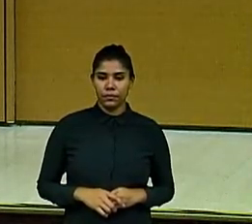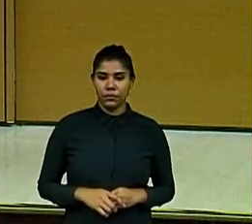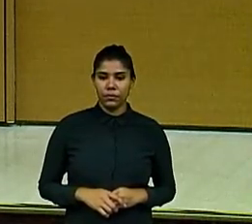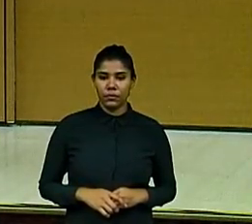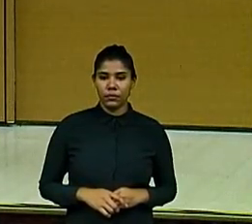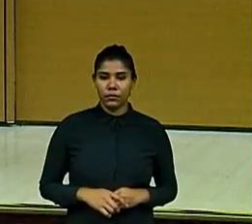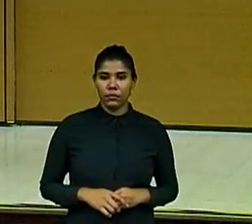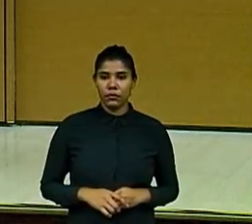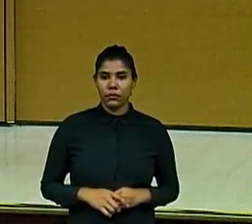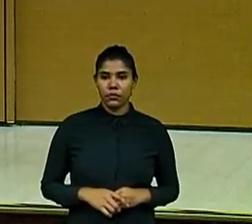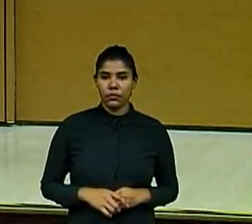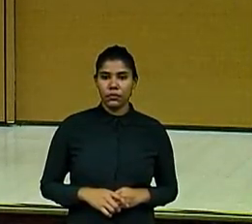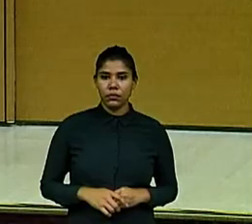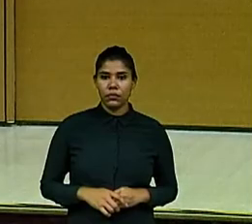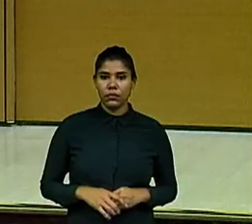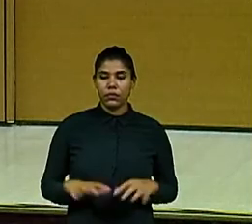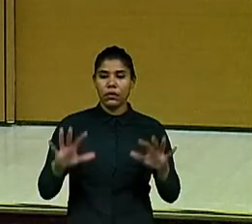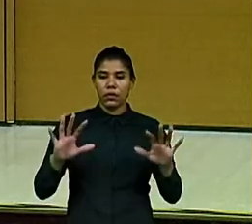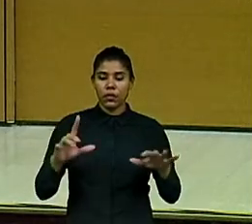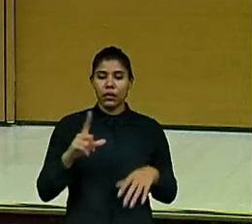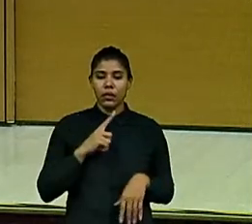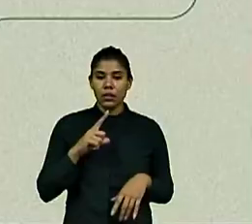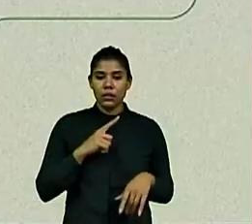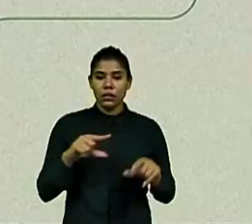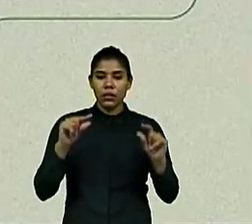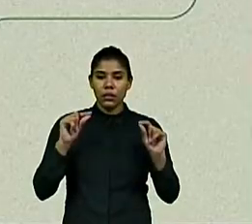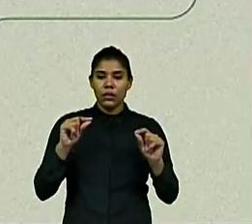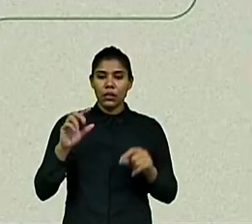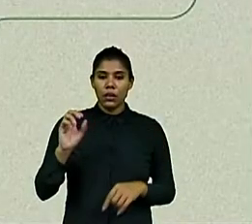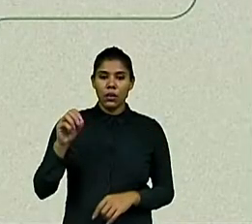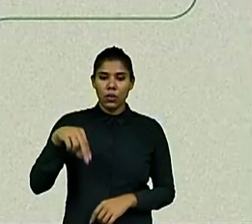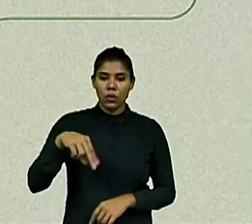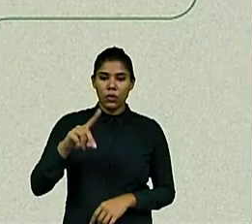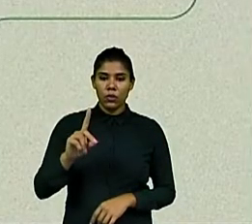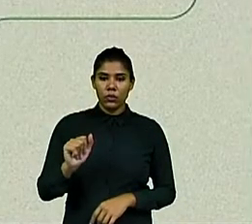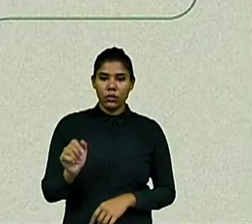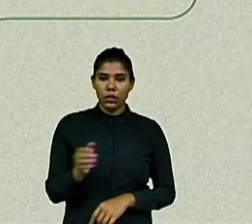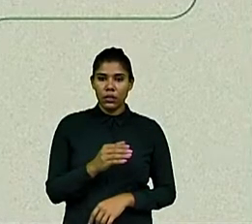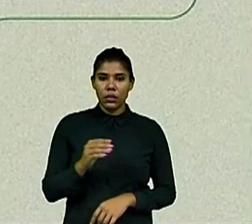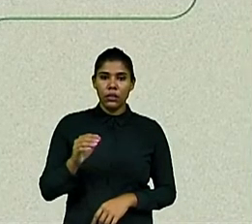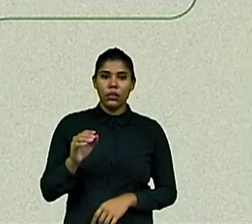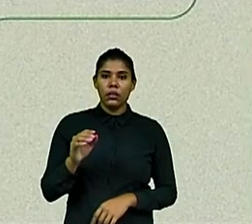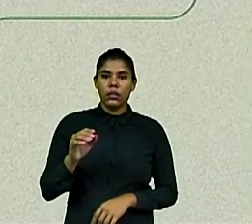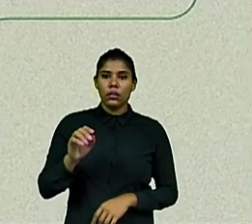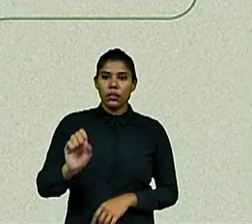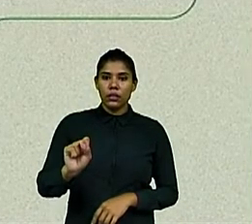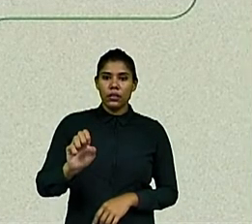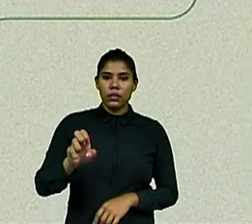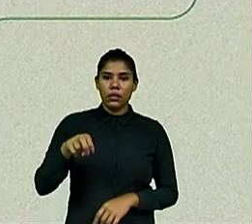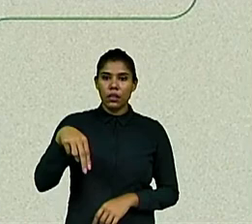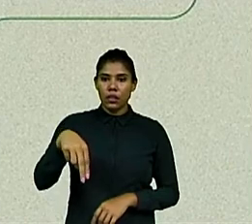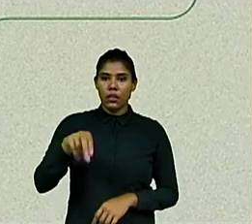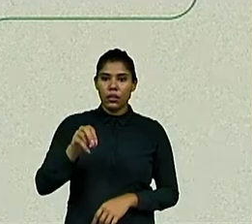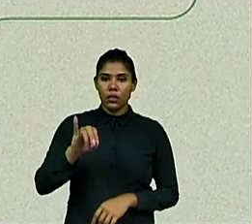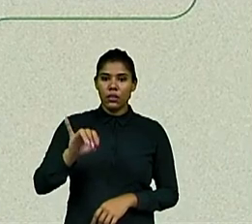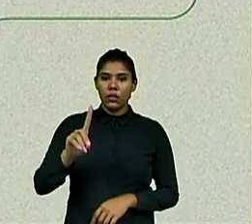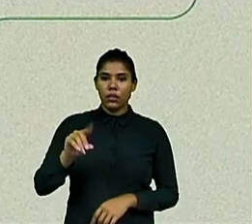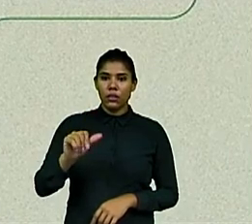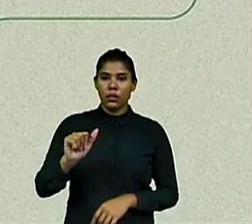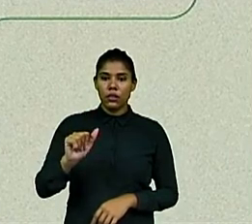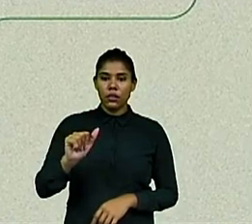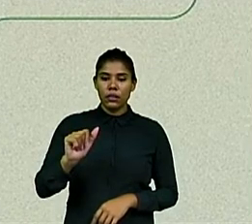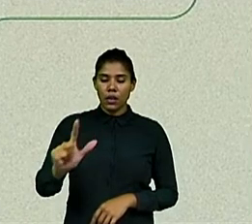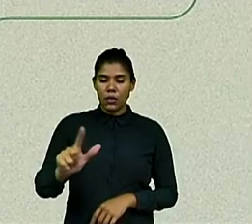E aí você tem a nossa onda senoidal né a característica da nossa onda senoidal